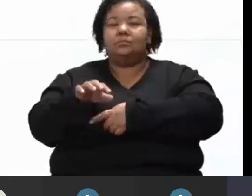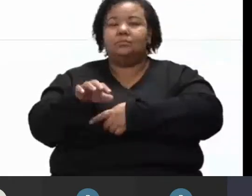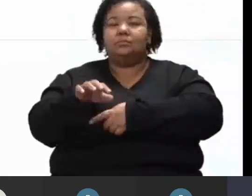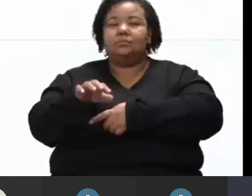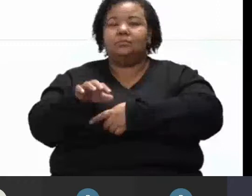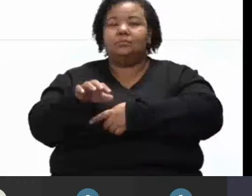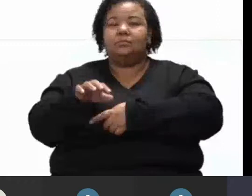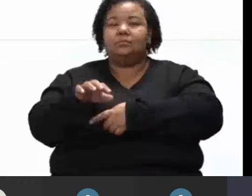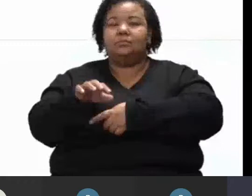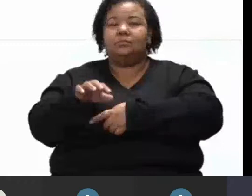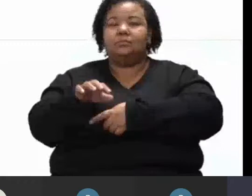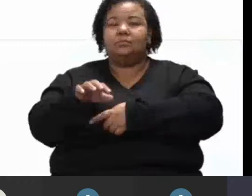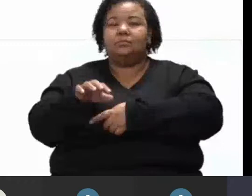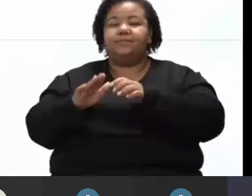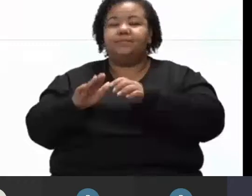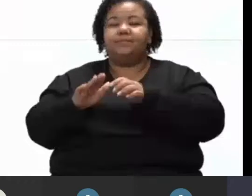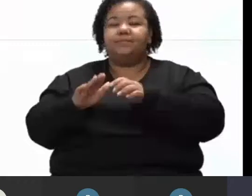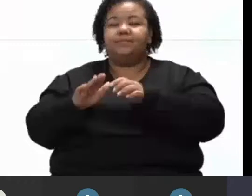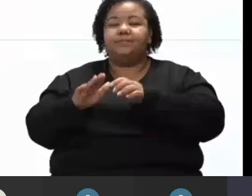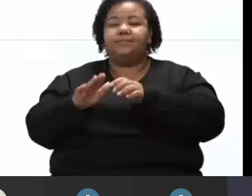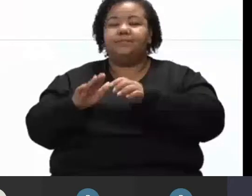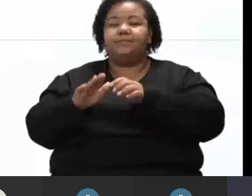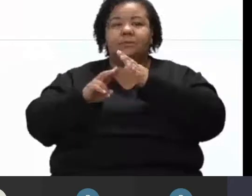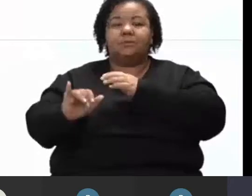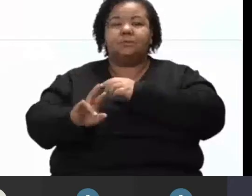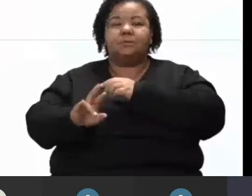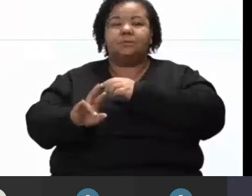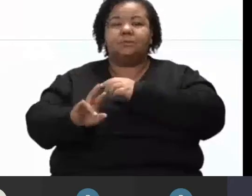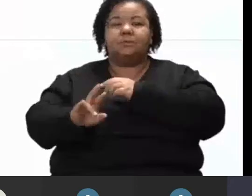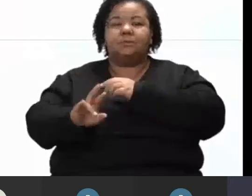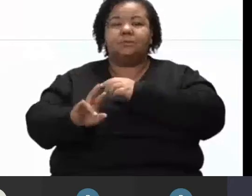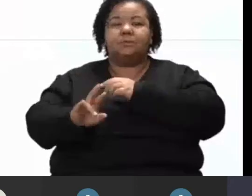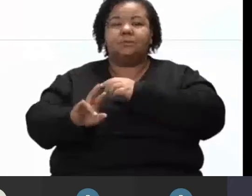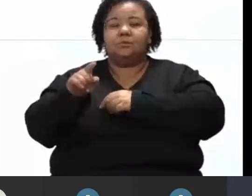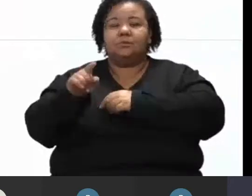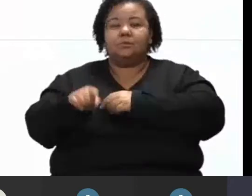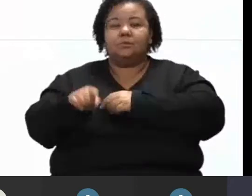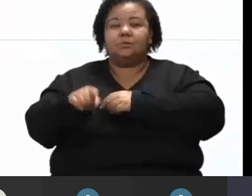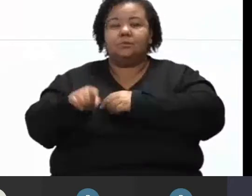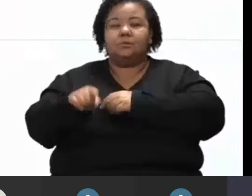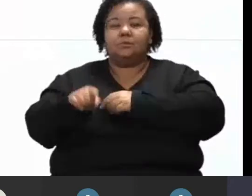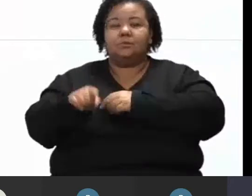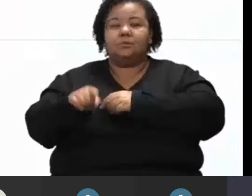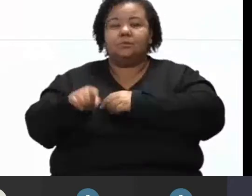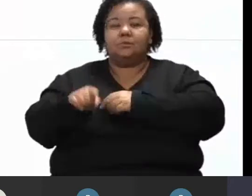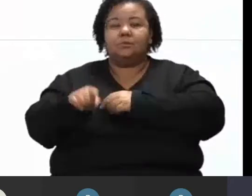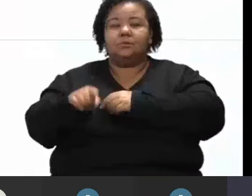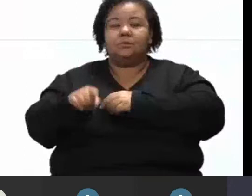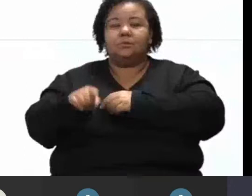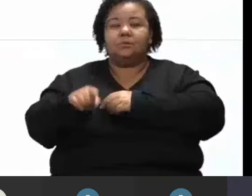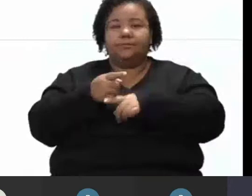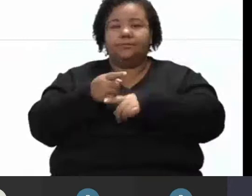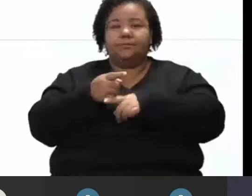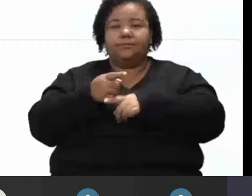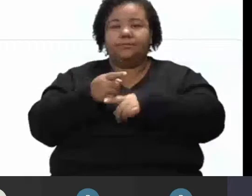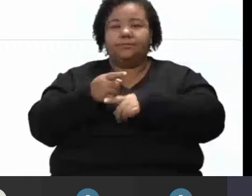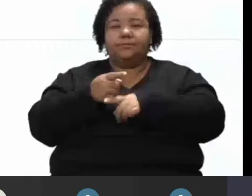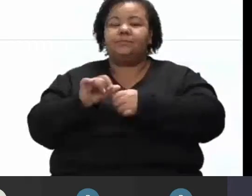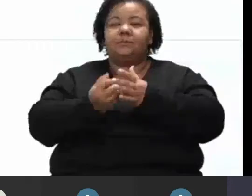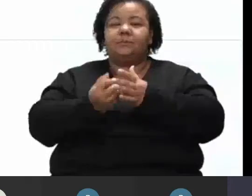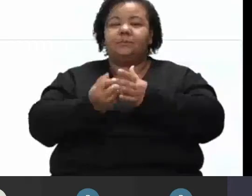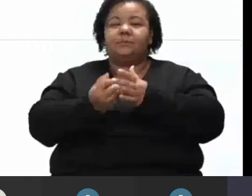vai observar é a objetiva de 40 vezes, que é ali a nossa objetiva que vai promover um aumento adequado